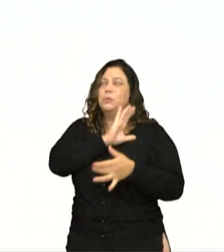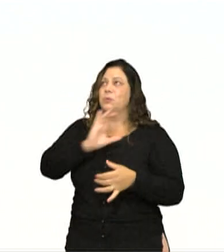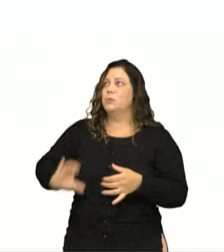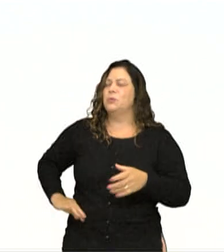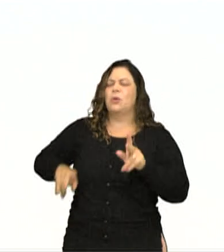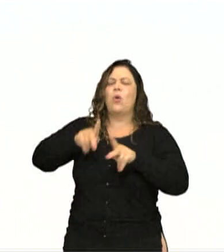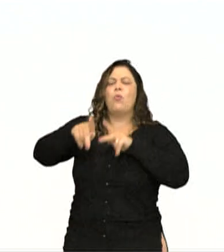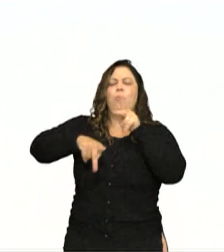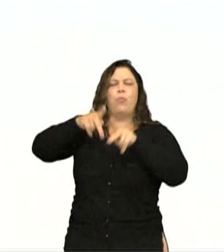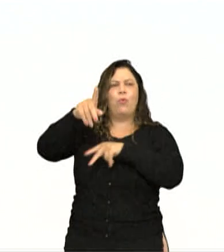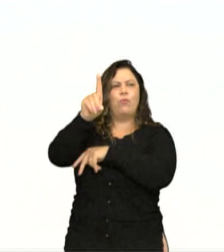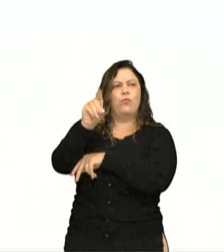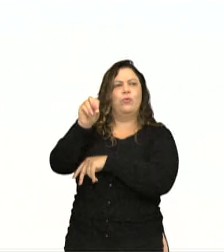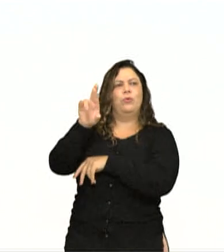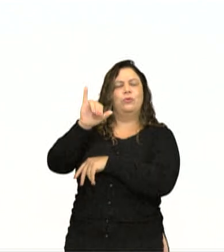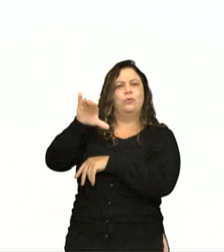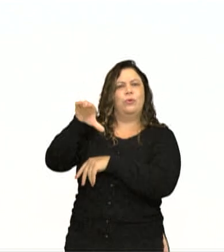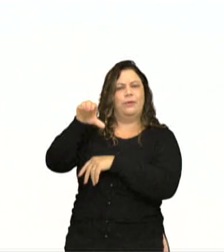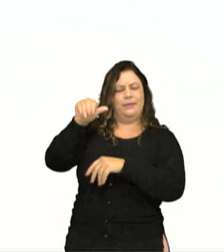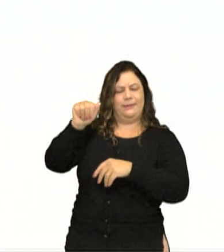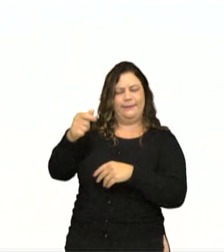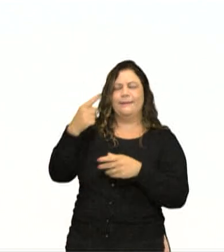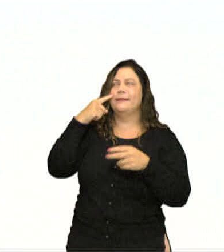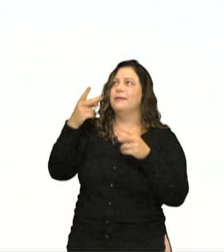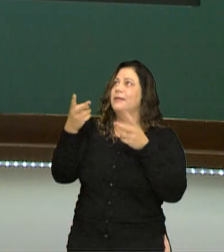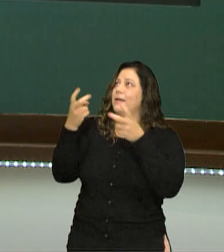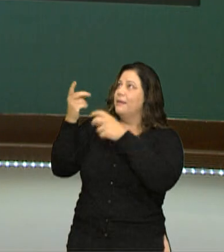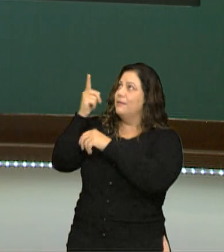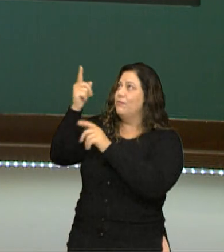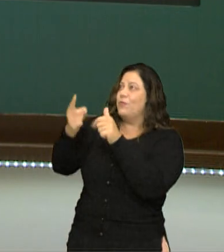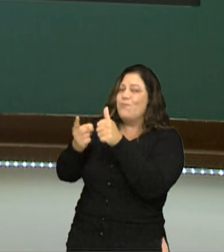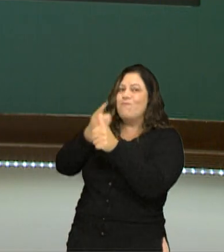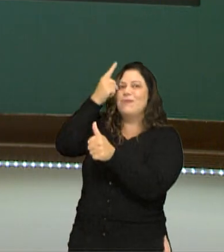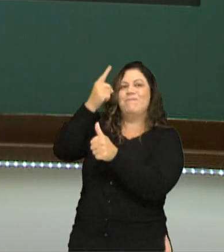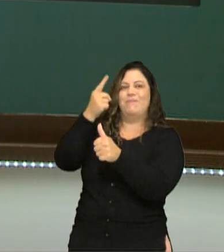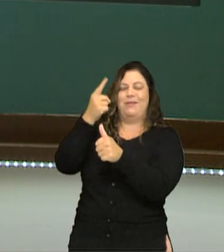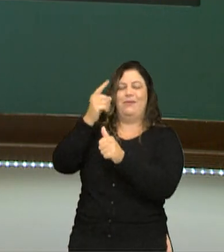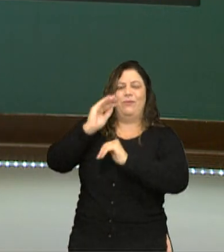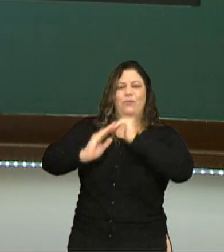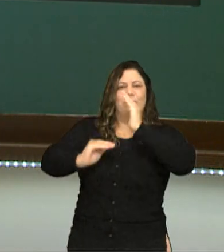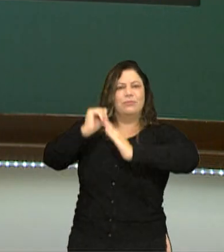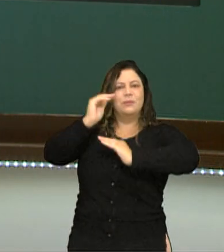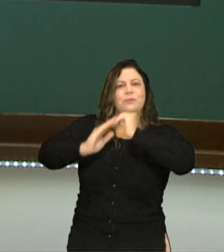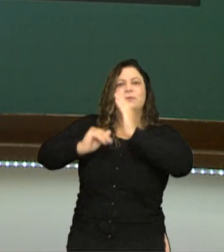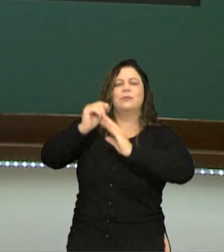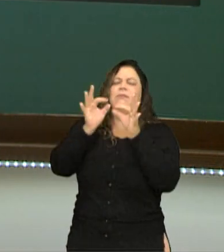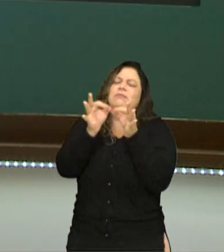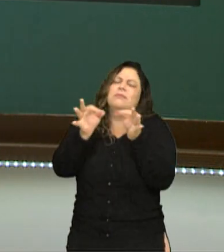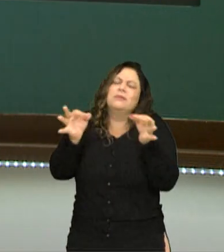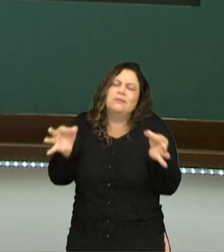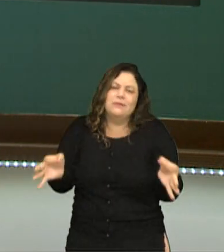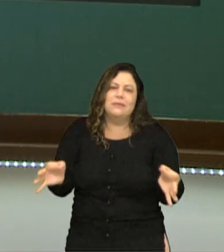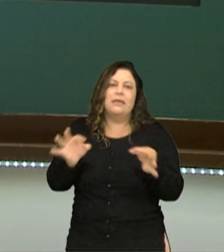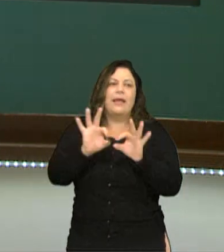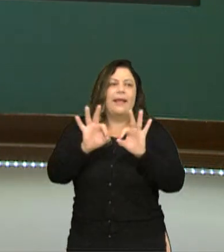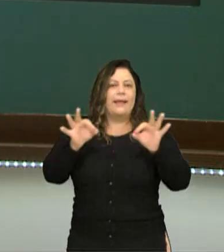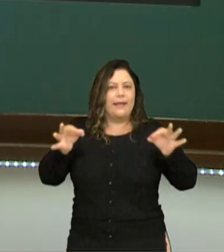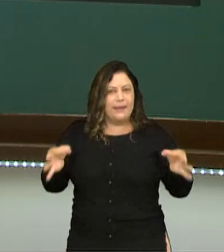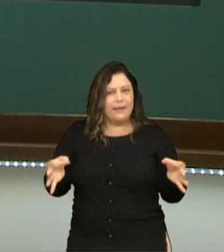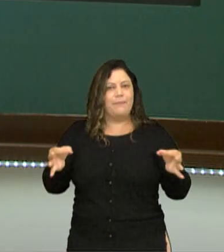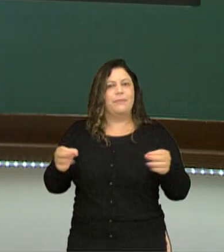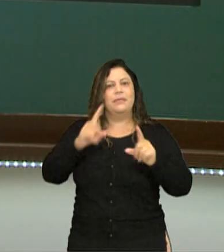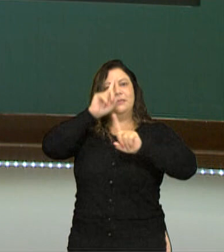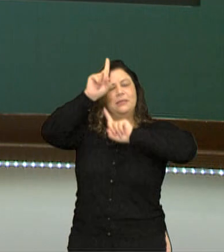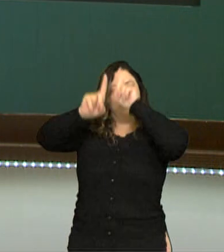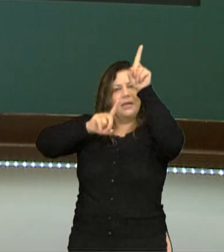primeiro a incorporar esse estilo arquitetônico. Caracteriza-se por quê? Pela sobriedade, né? Pela simplicidade, assim como pela ideia